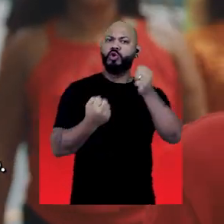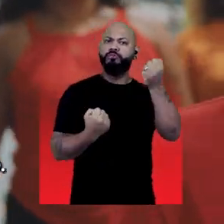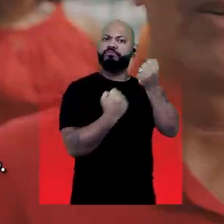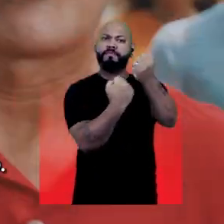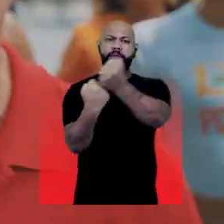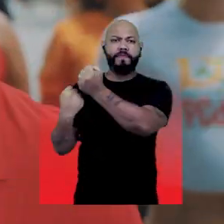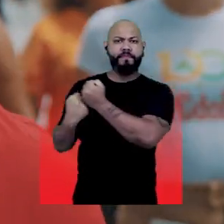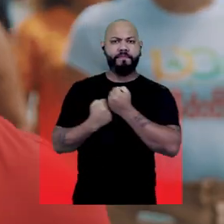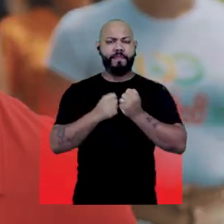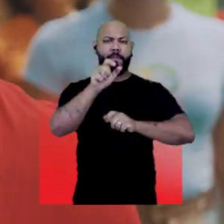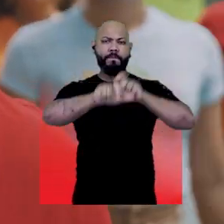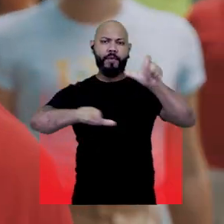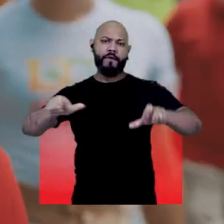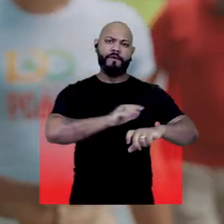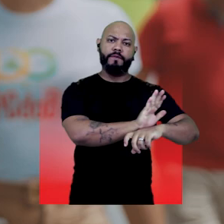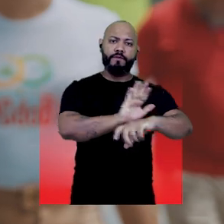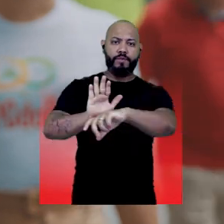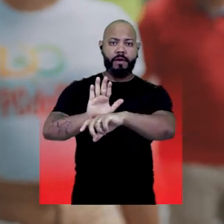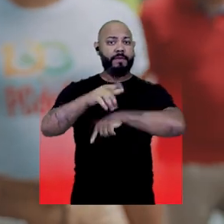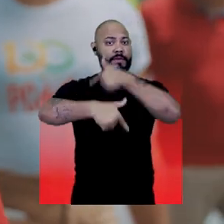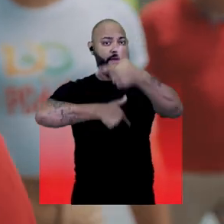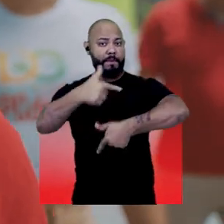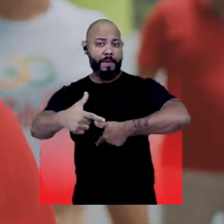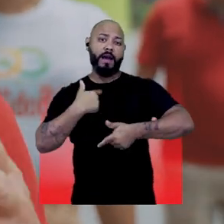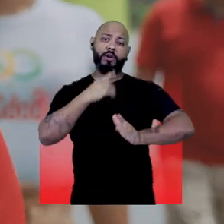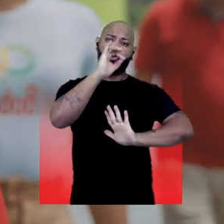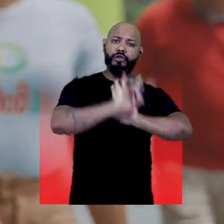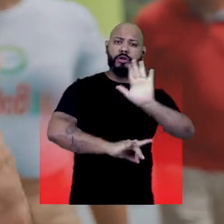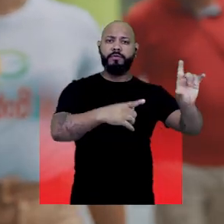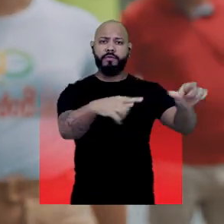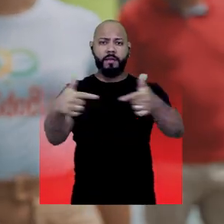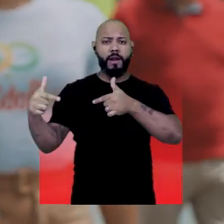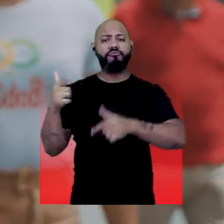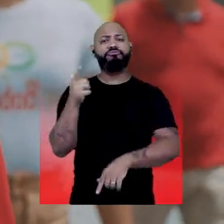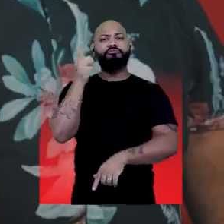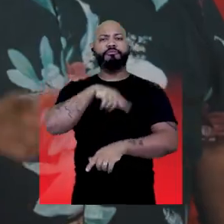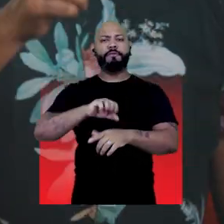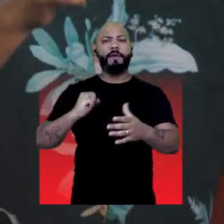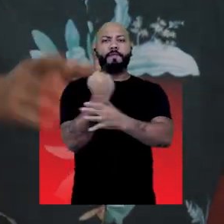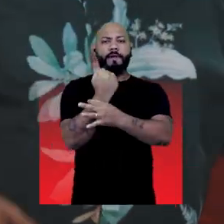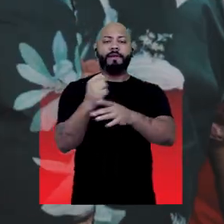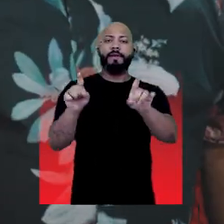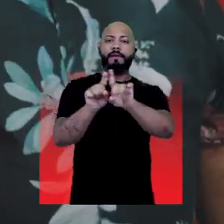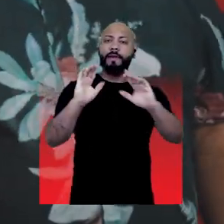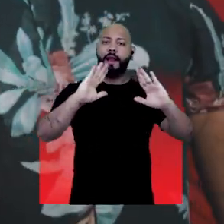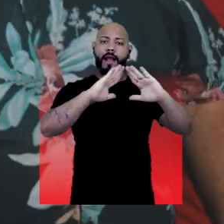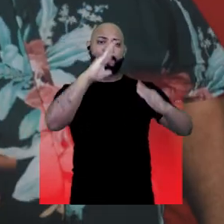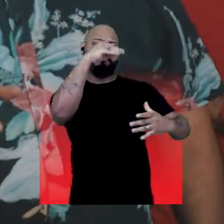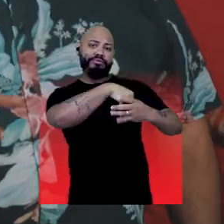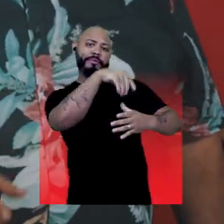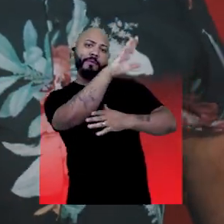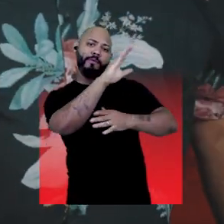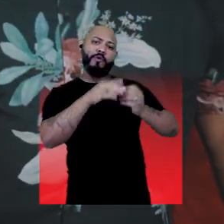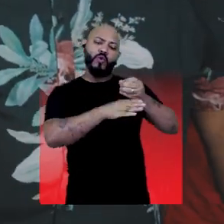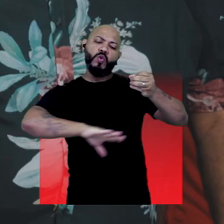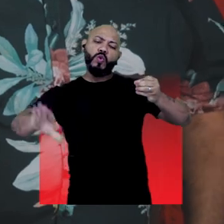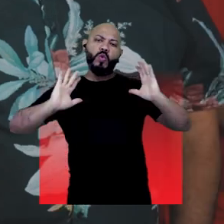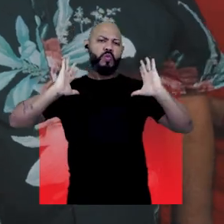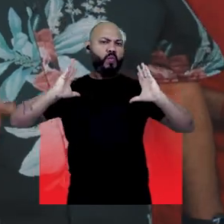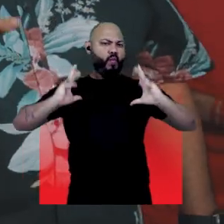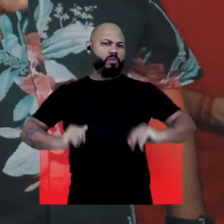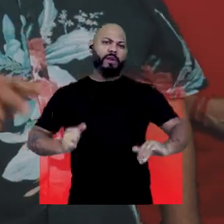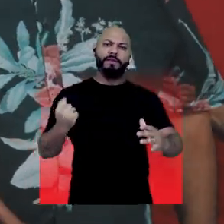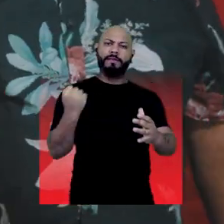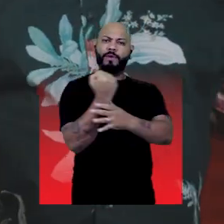do povo. Com muito mais empregos, renda e direitos trabalhistas garantidos. E uma casa para morar, com saneamento e